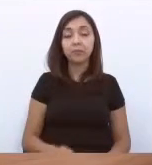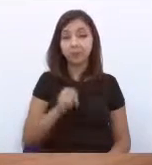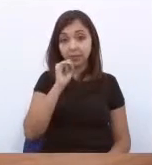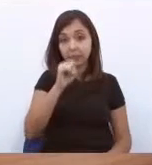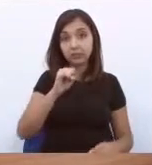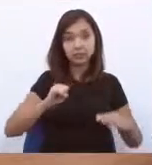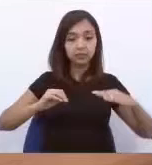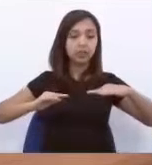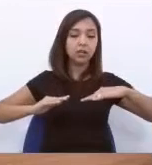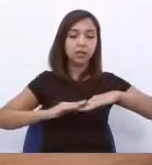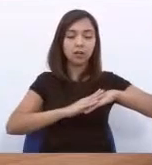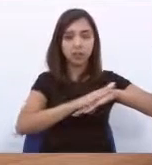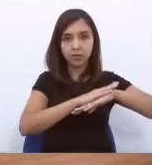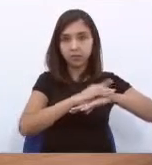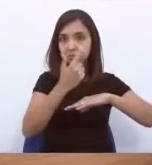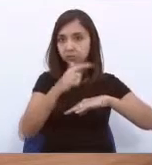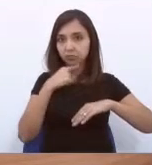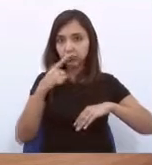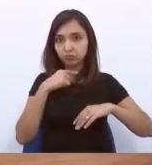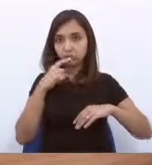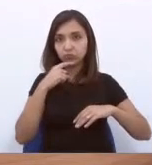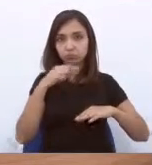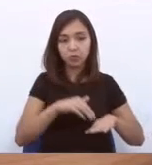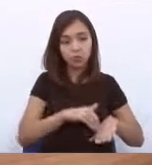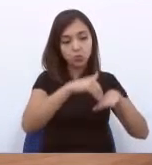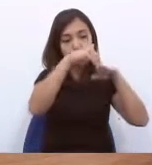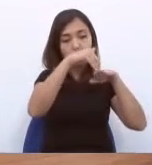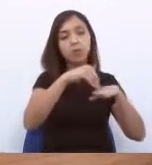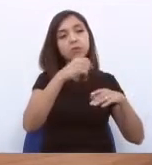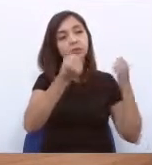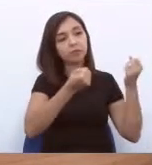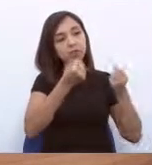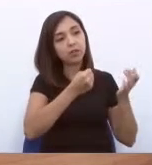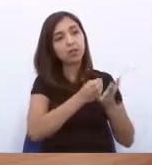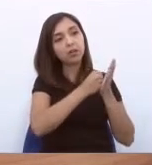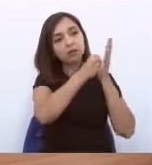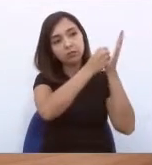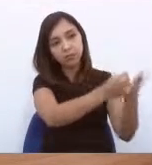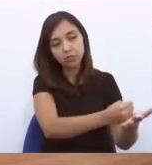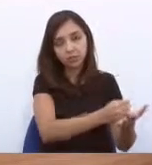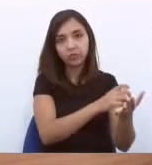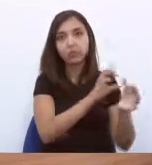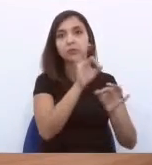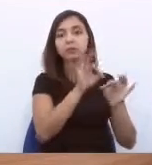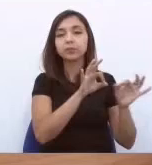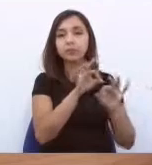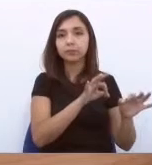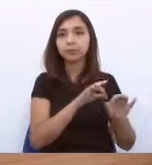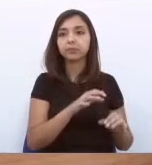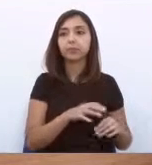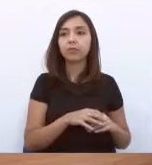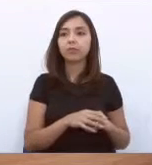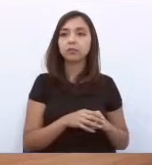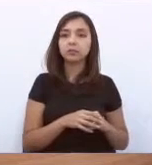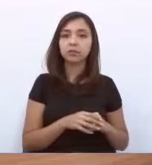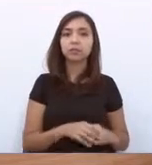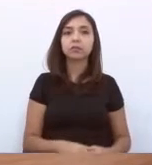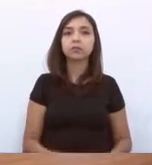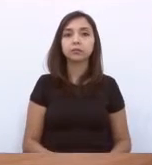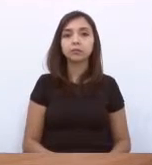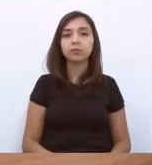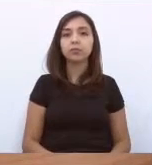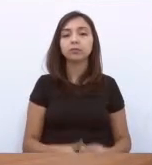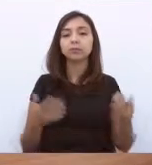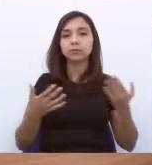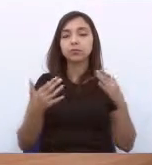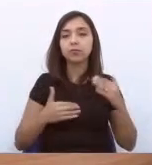rampa não estiver funcionando, o carro é recolhido e é autuado. É indiscutível a evolução